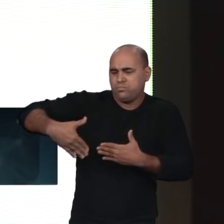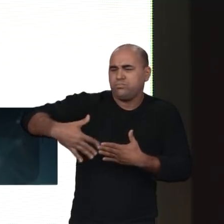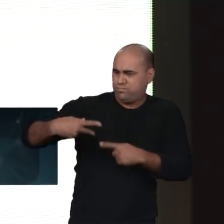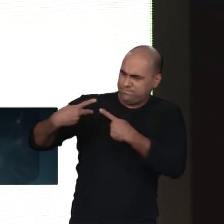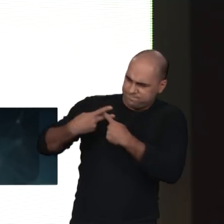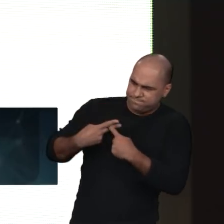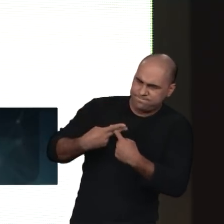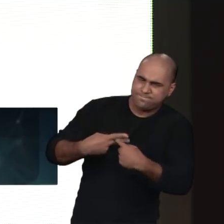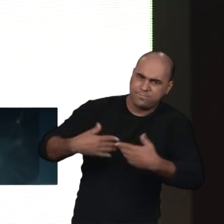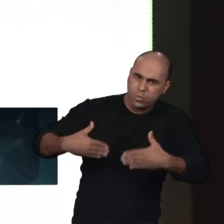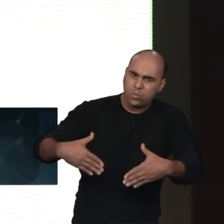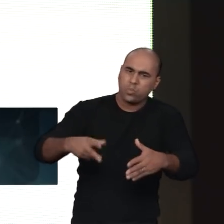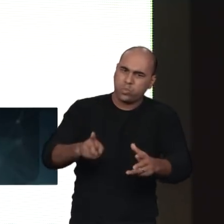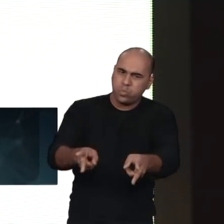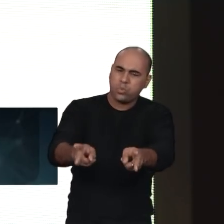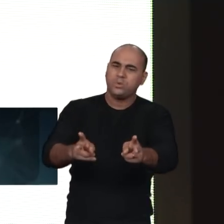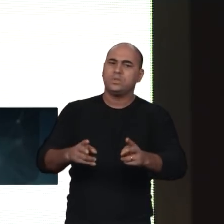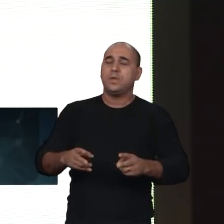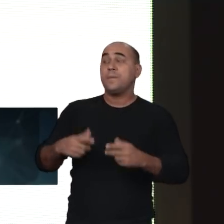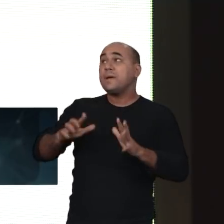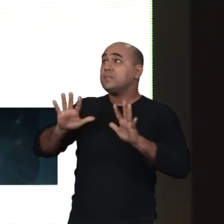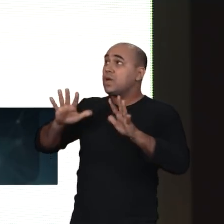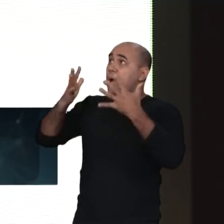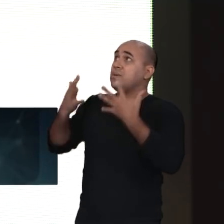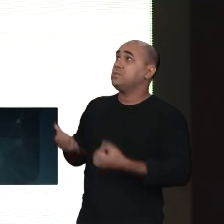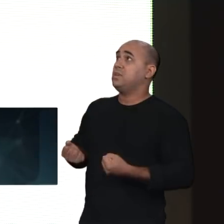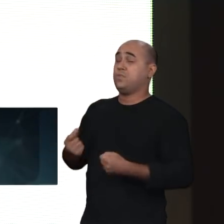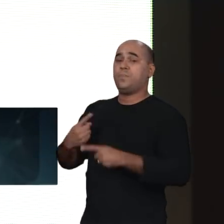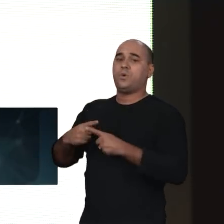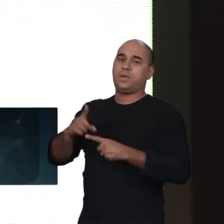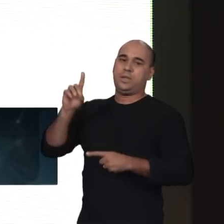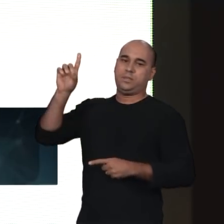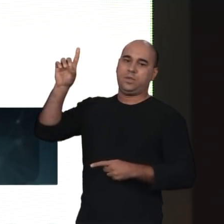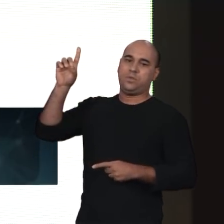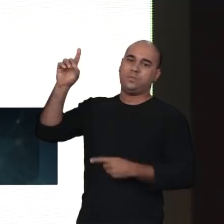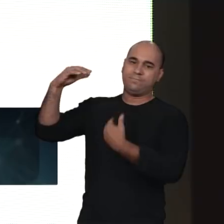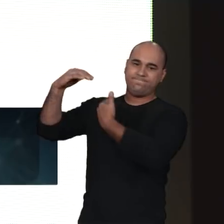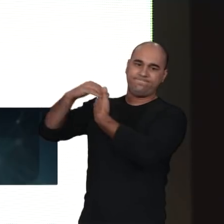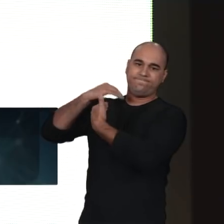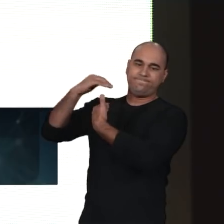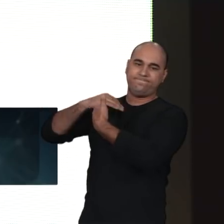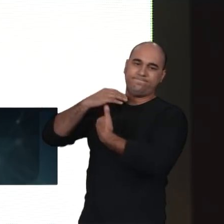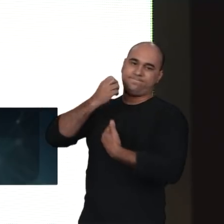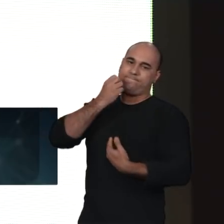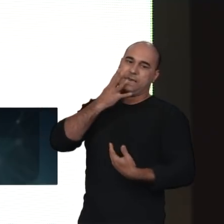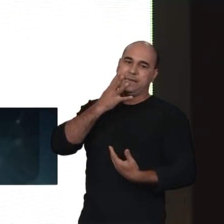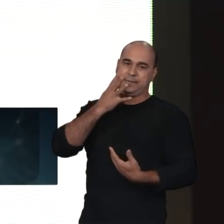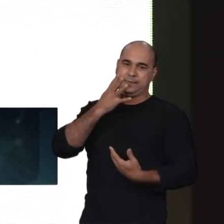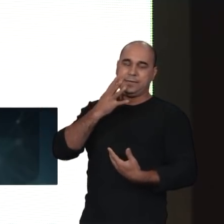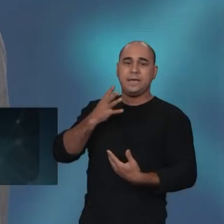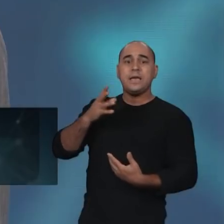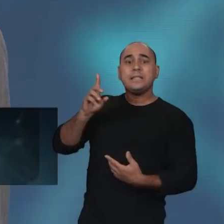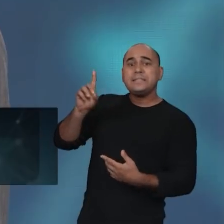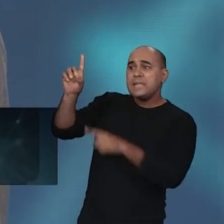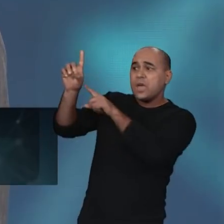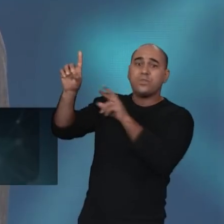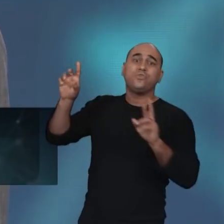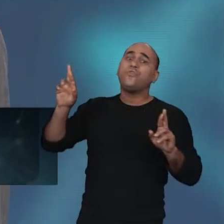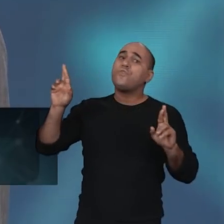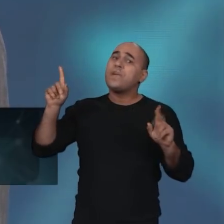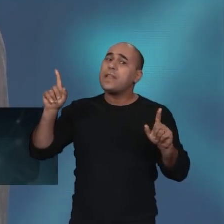Mas eu recebo, porque eu sei que Ele quer o meu bem. Deus, eu repito, não é um pai alcoólatra que chega em casa